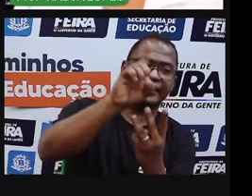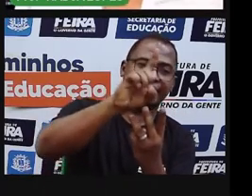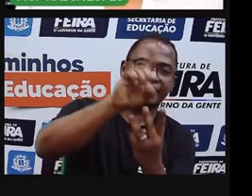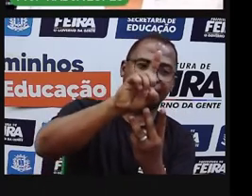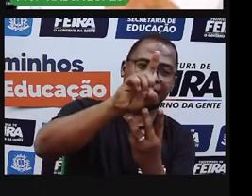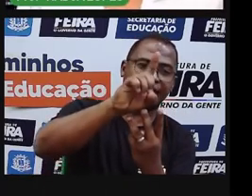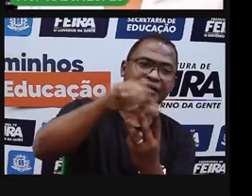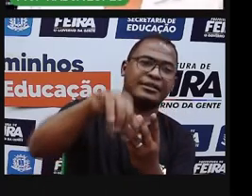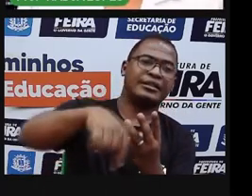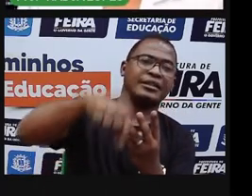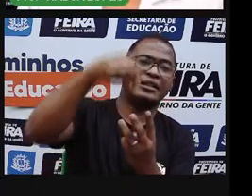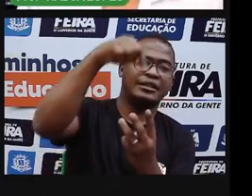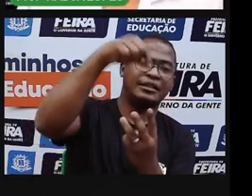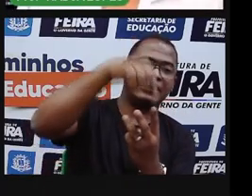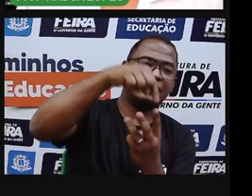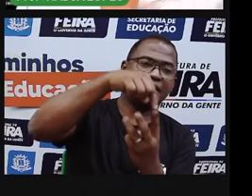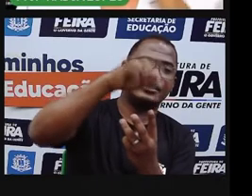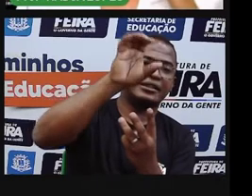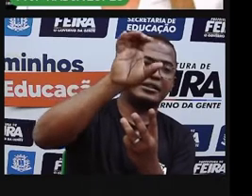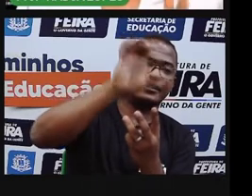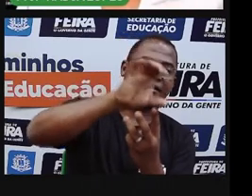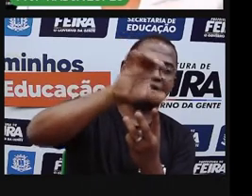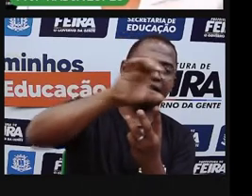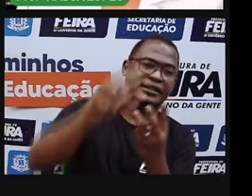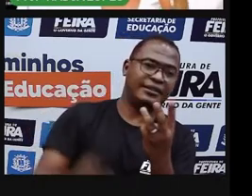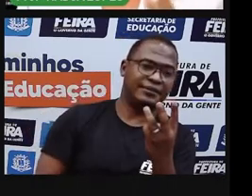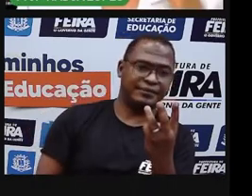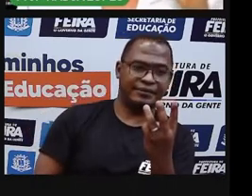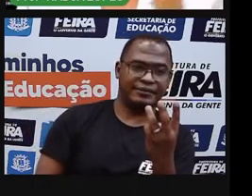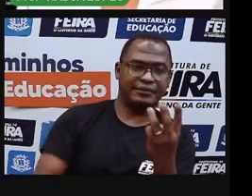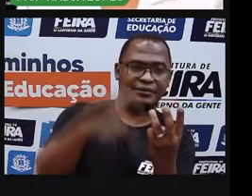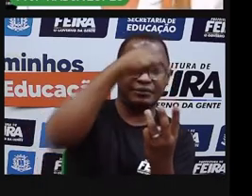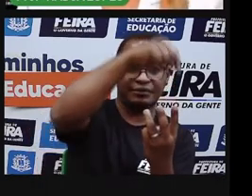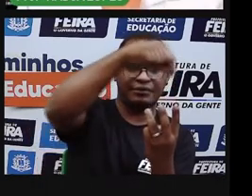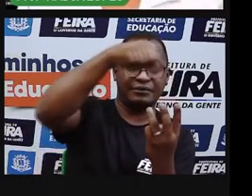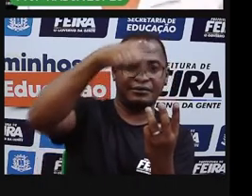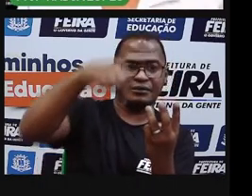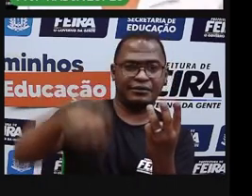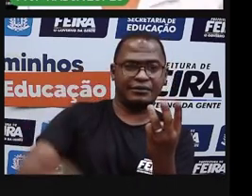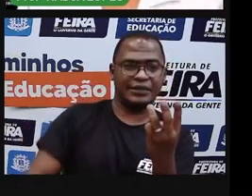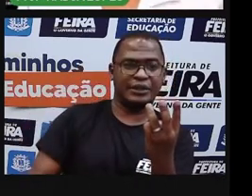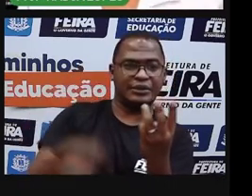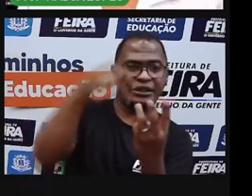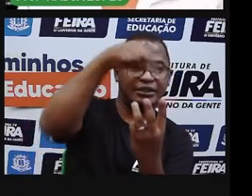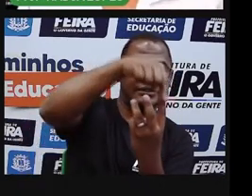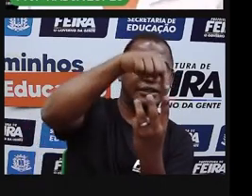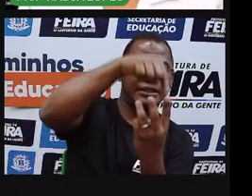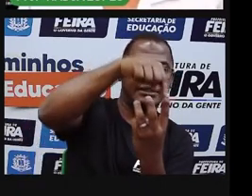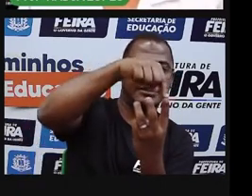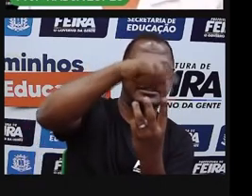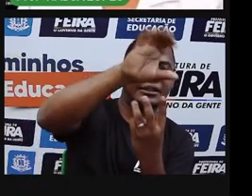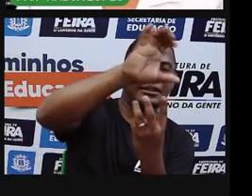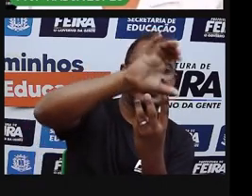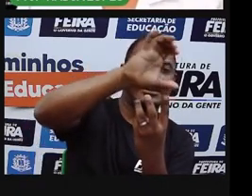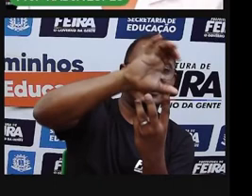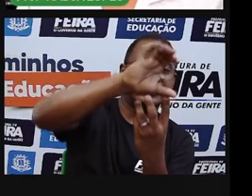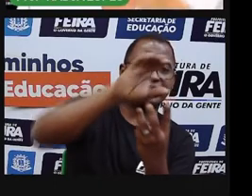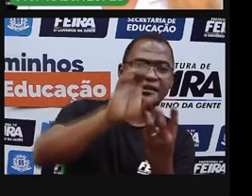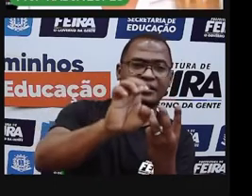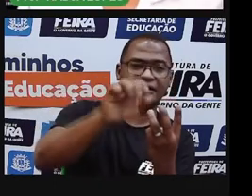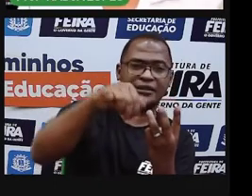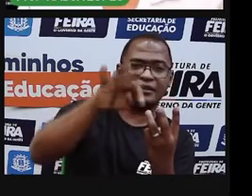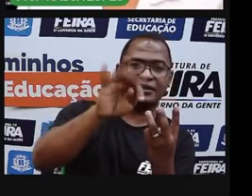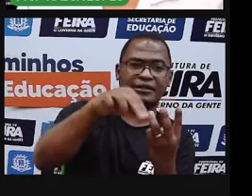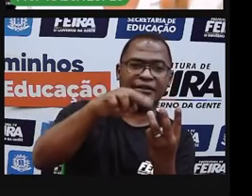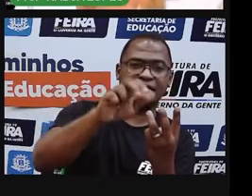meio que está representando as dezenas é e o do primeiro mestre chegar na frente e vai estar representando a centena